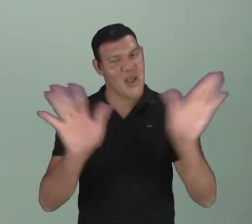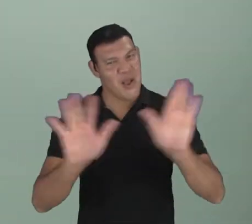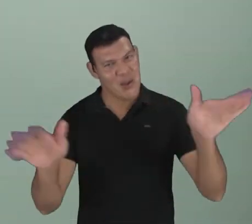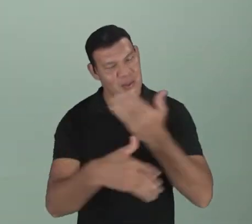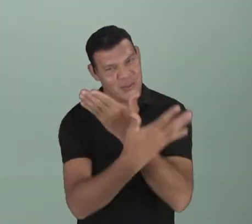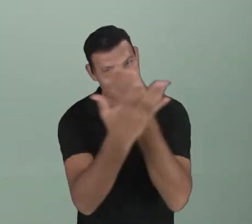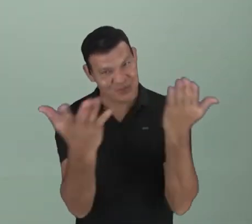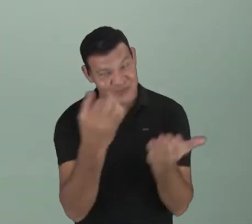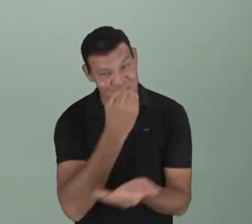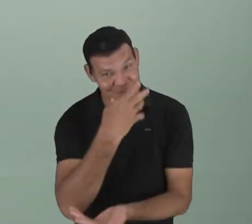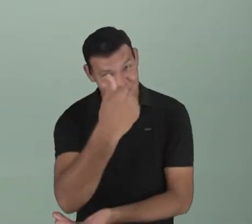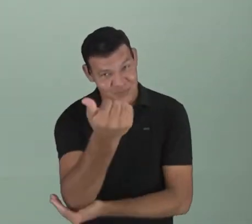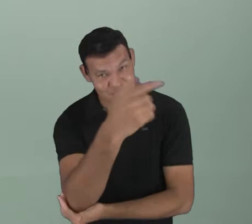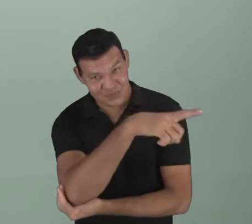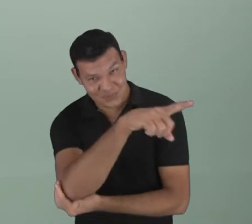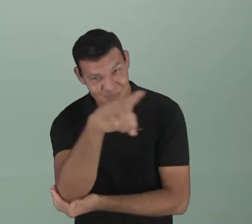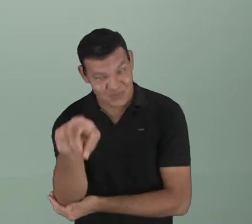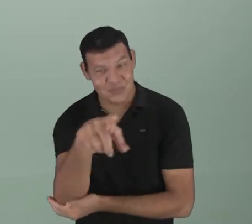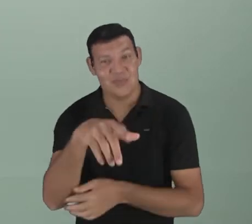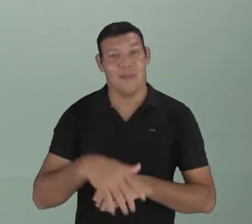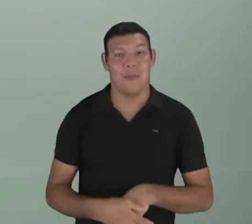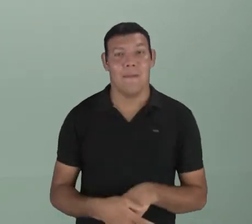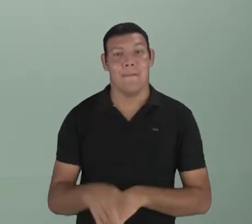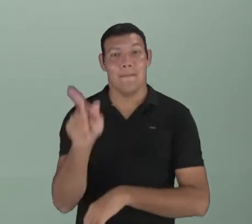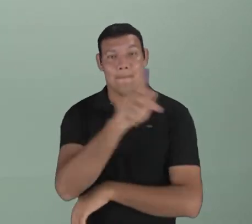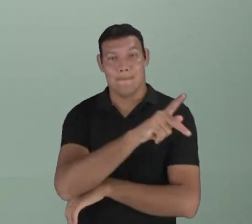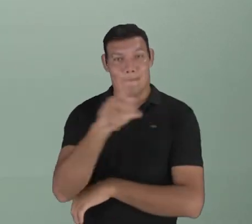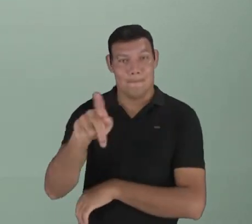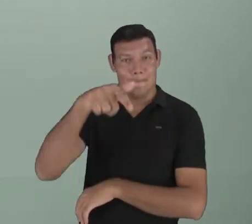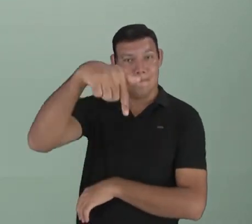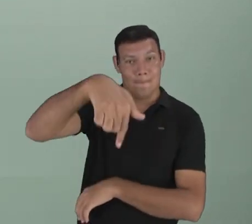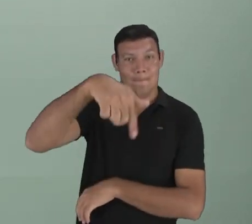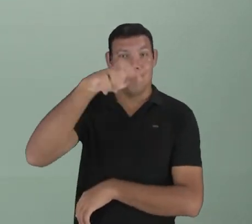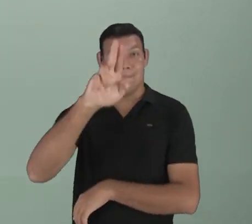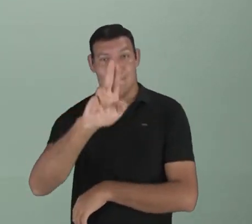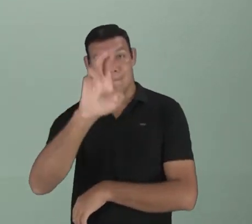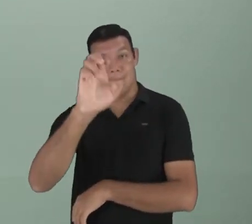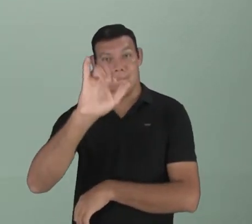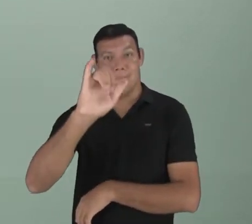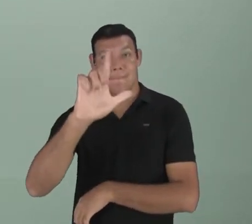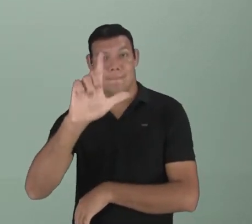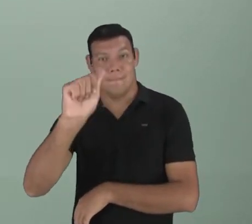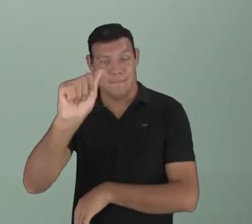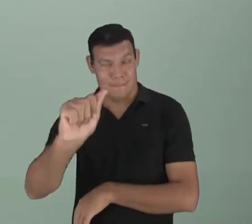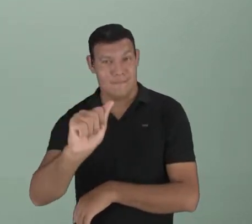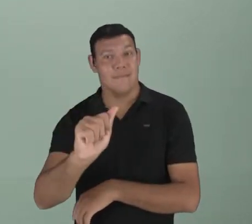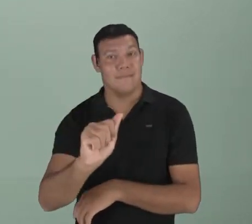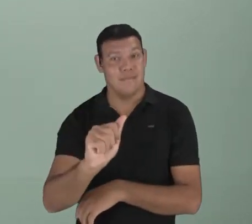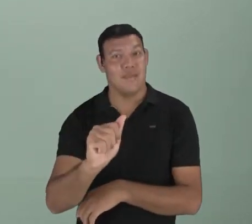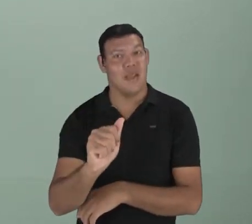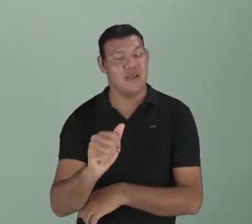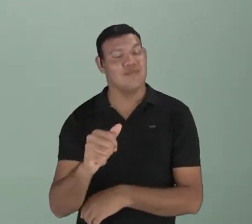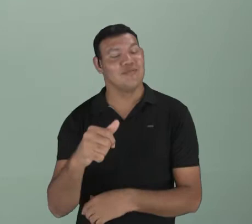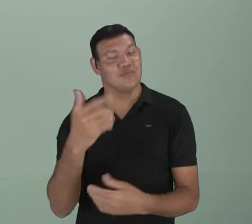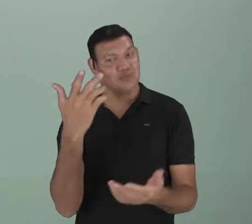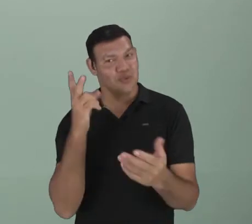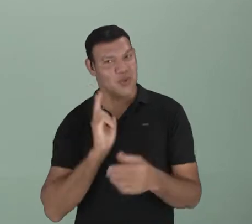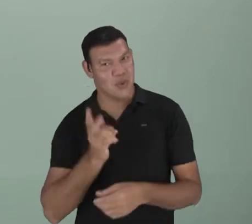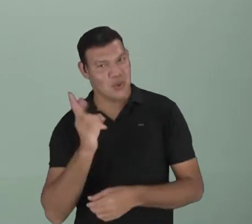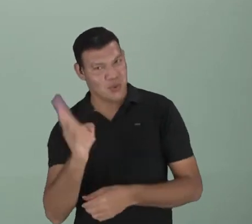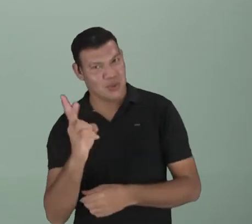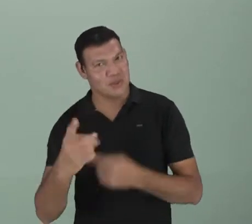Olá, gente, tudo bem com vocês? Sou a professora Keila Batista e estou aqui para nós continuarmos